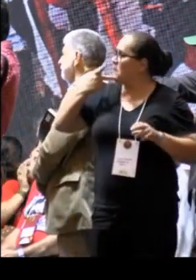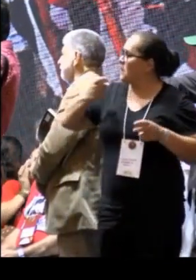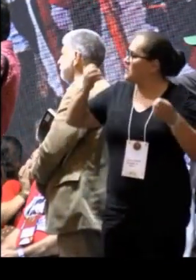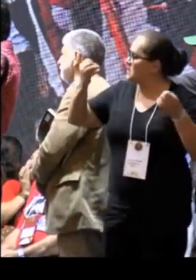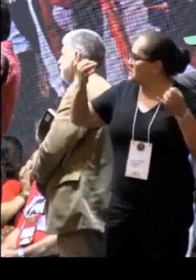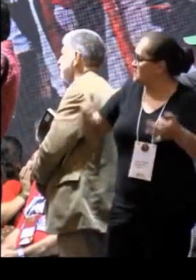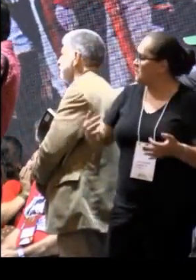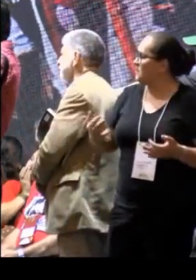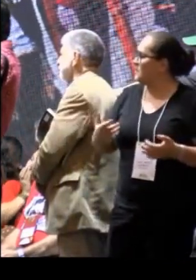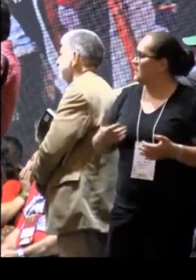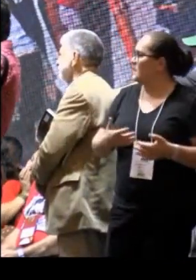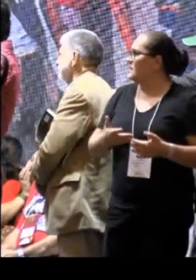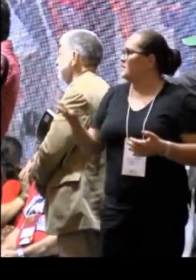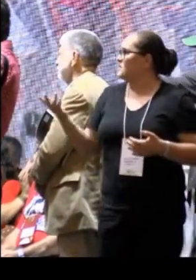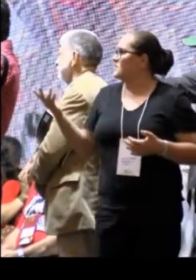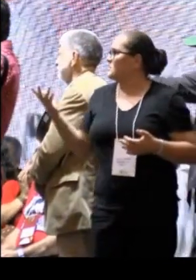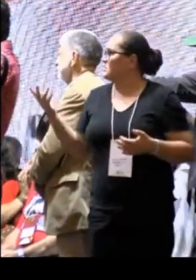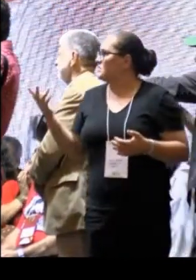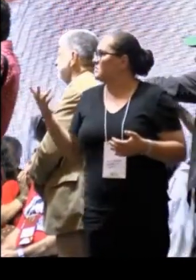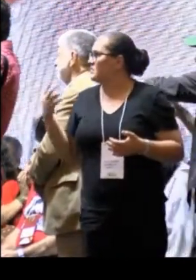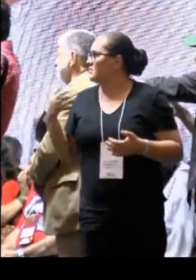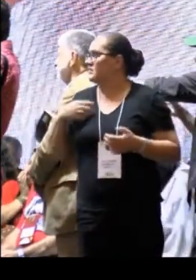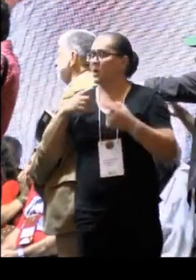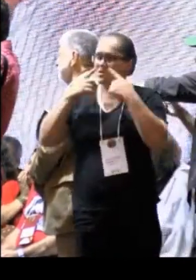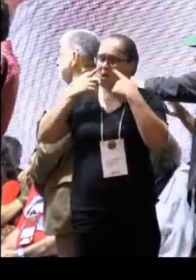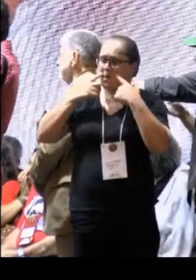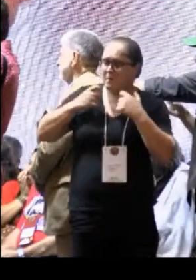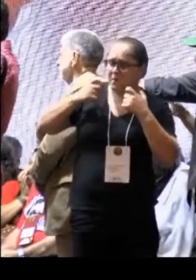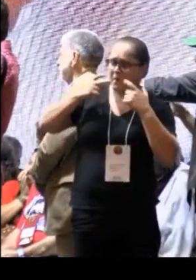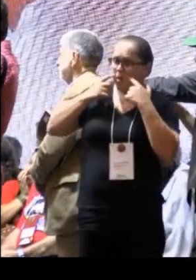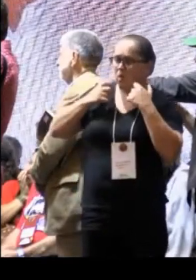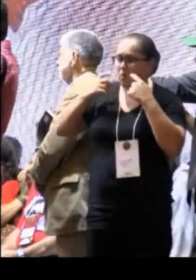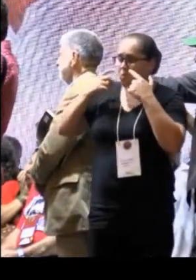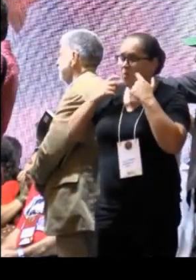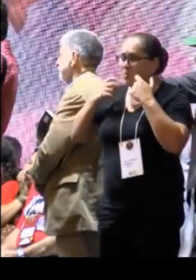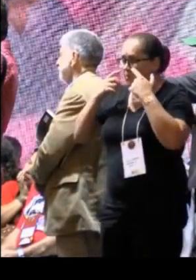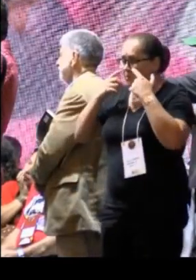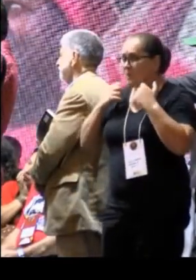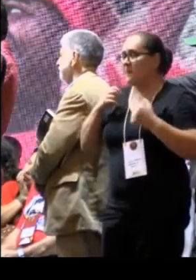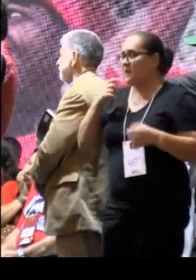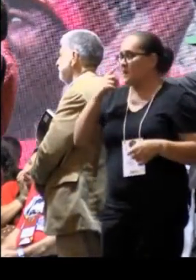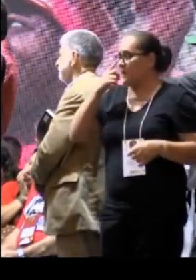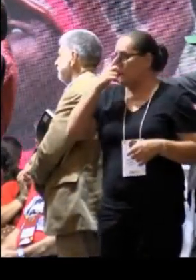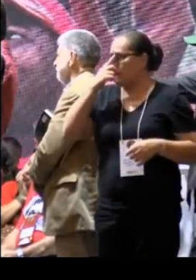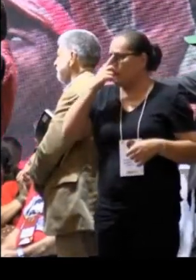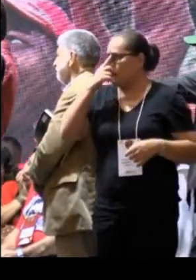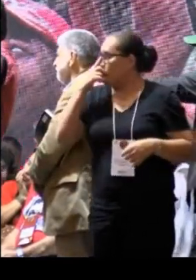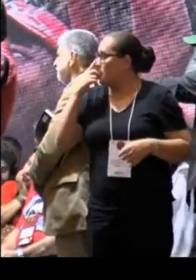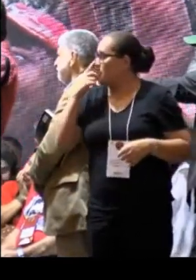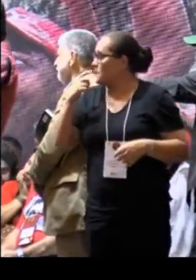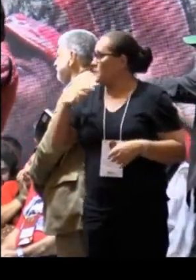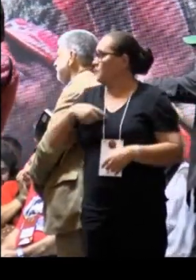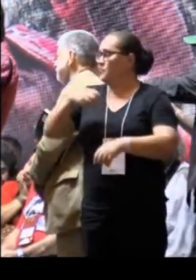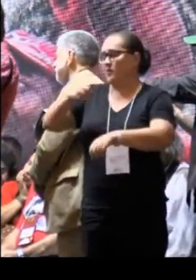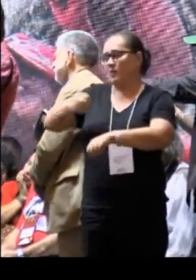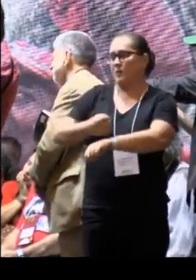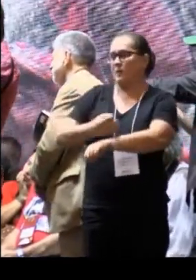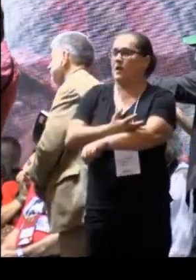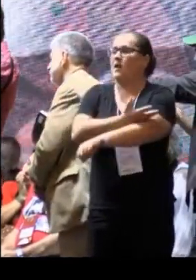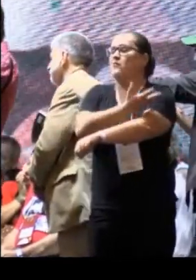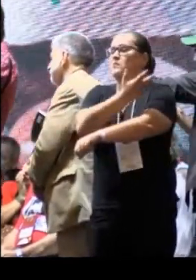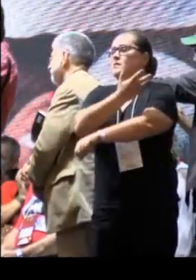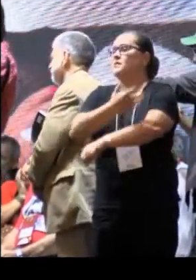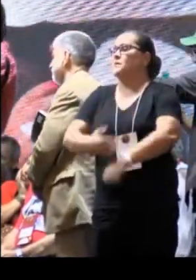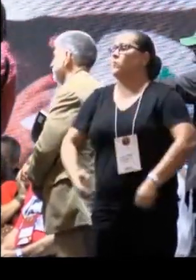vocês, eu ando muito chorão e eu fico emocionado com